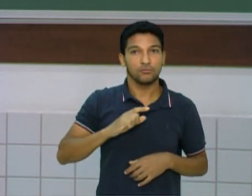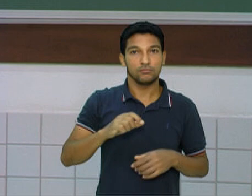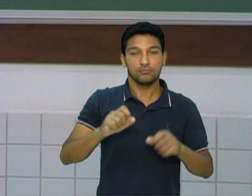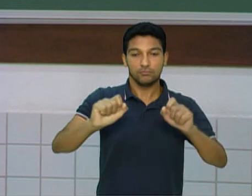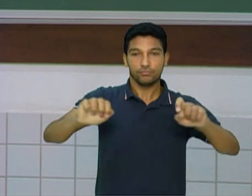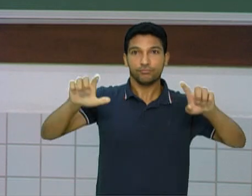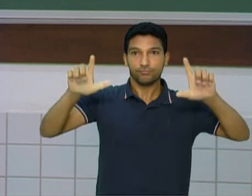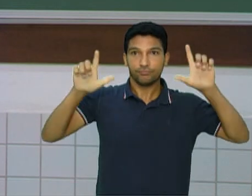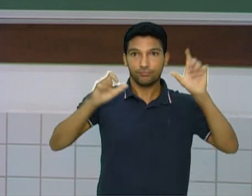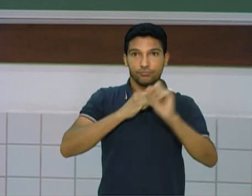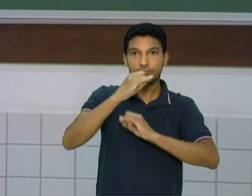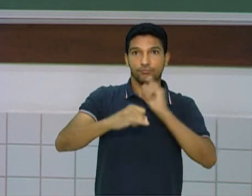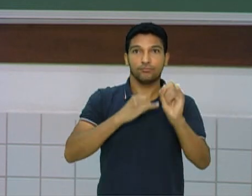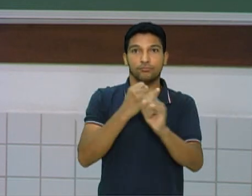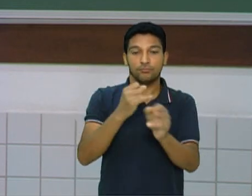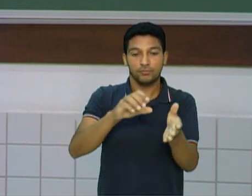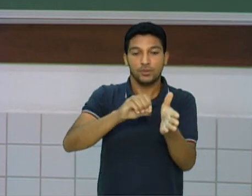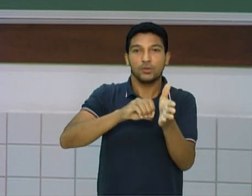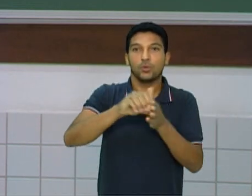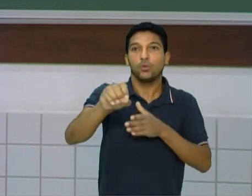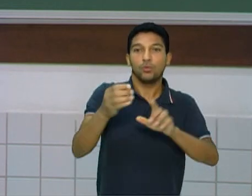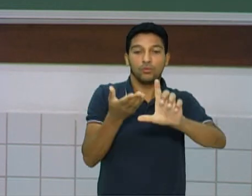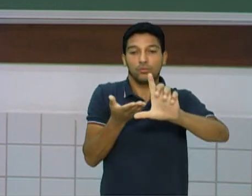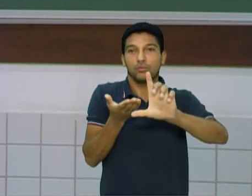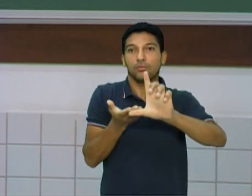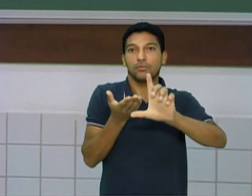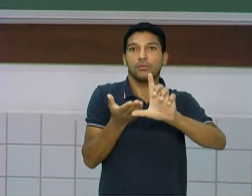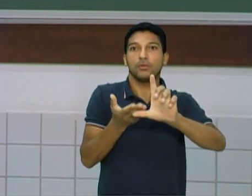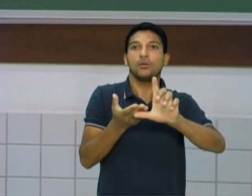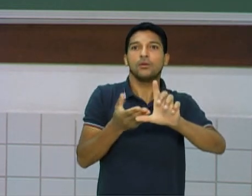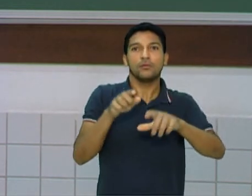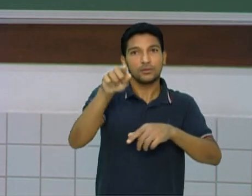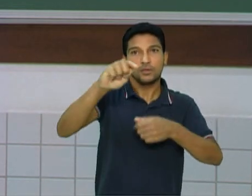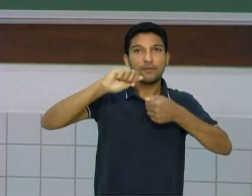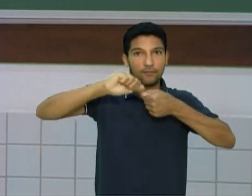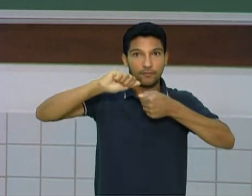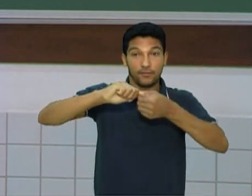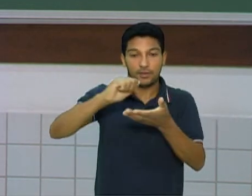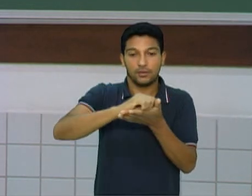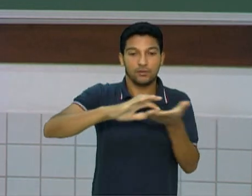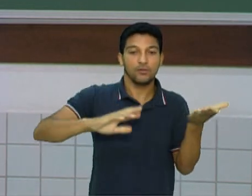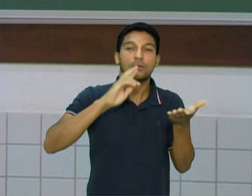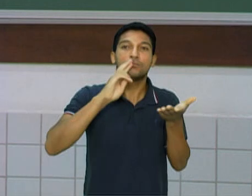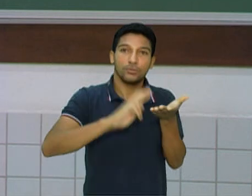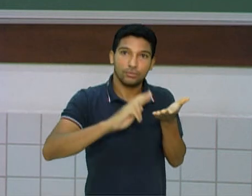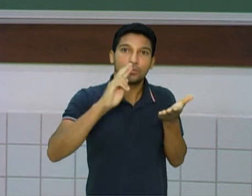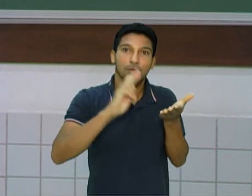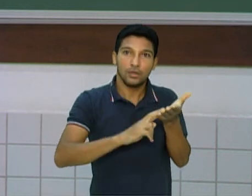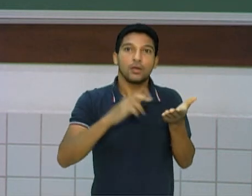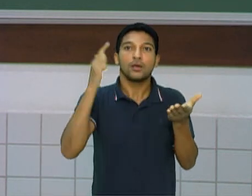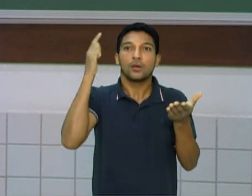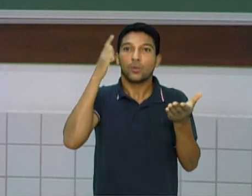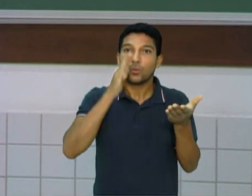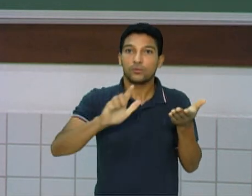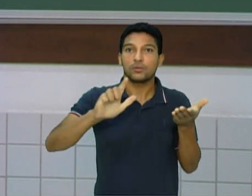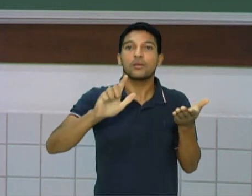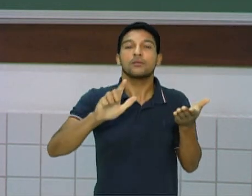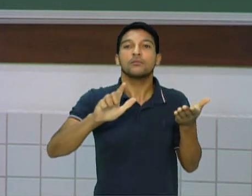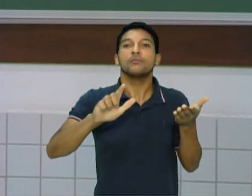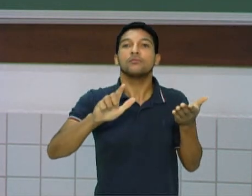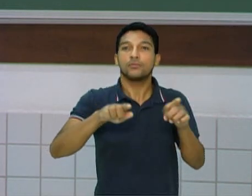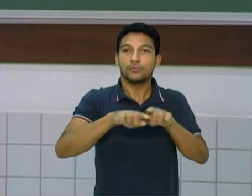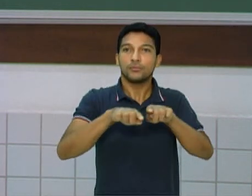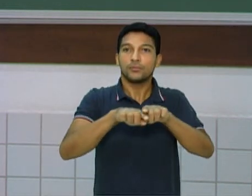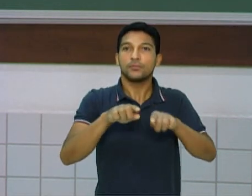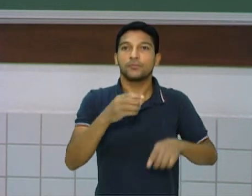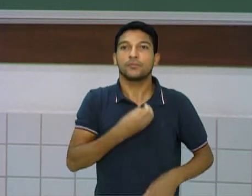suas atividades para que você garanta a sua presença e também, né, a sua nota. Aquelas atividades que